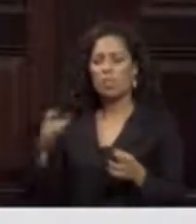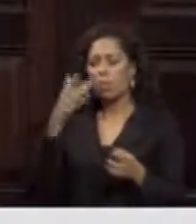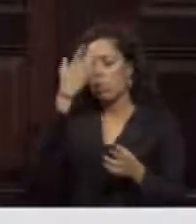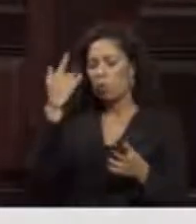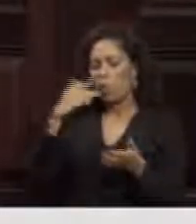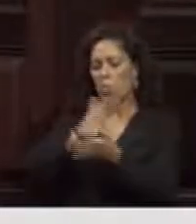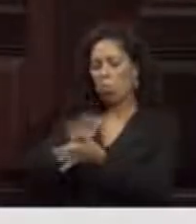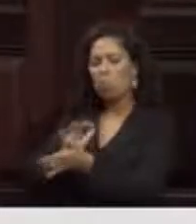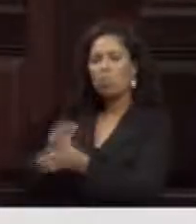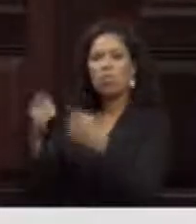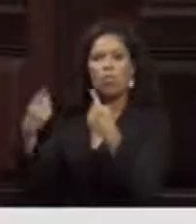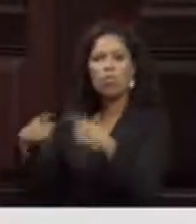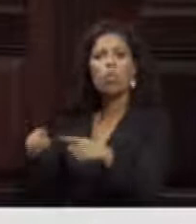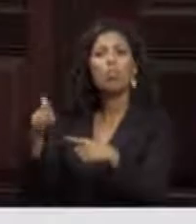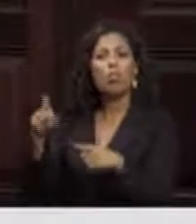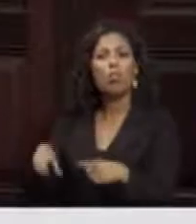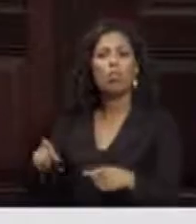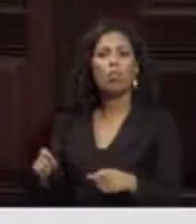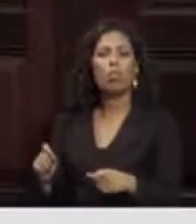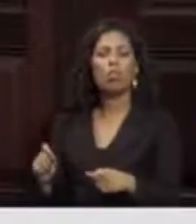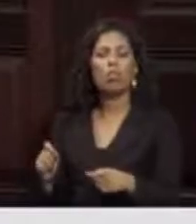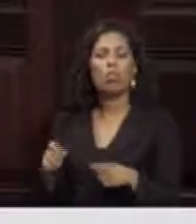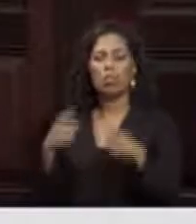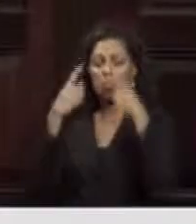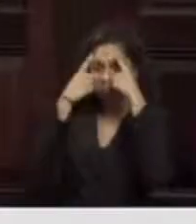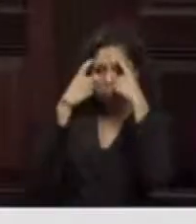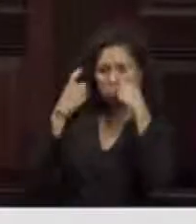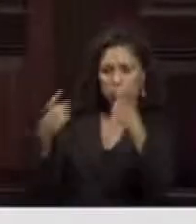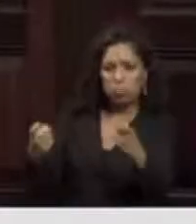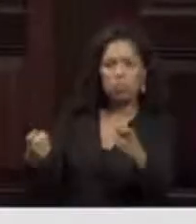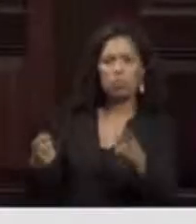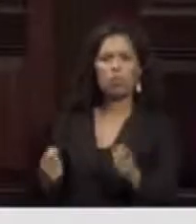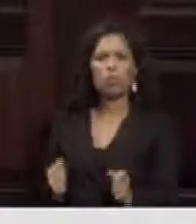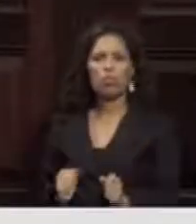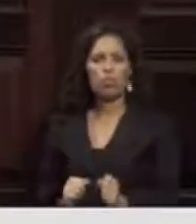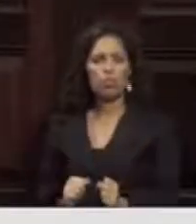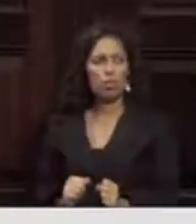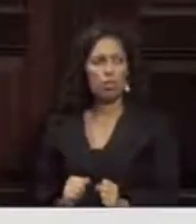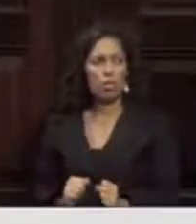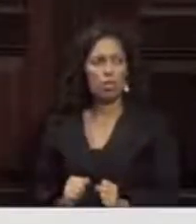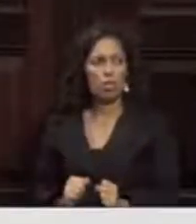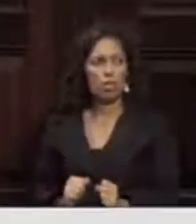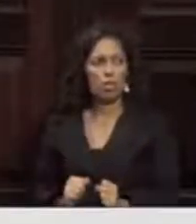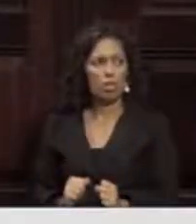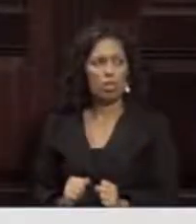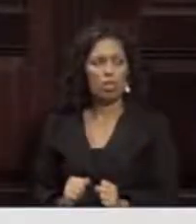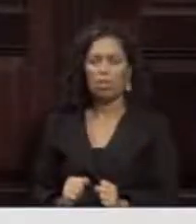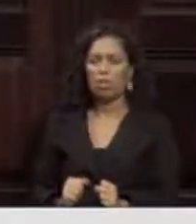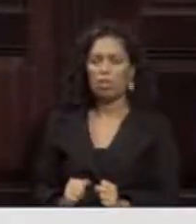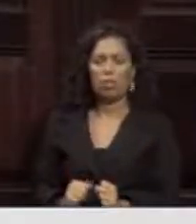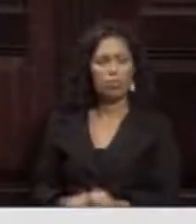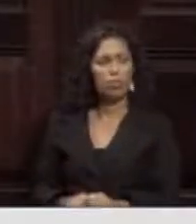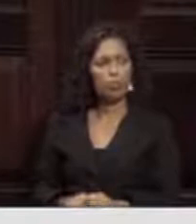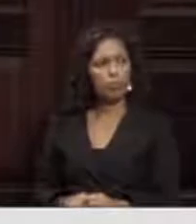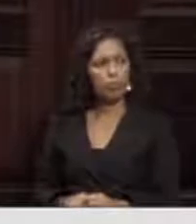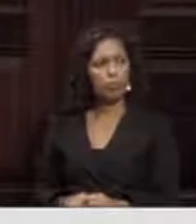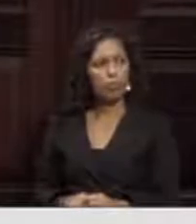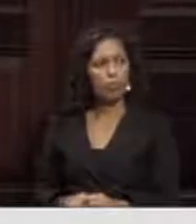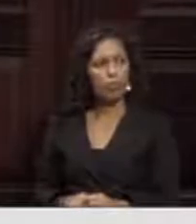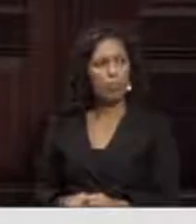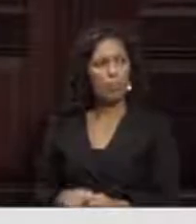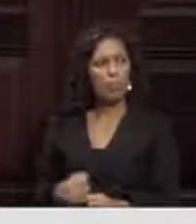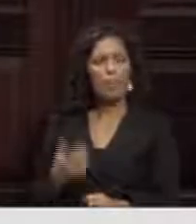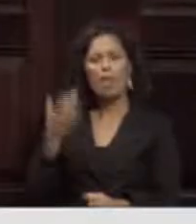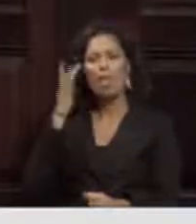vida de um cidadão ou de uma cidadã pela sua orientação sexual. Então não há